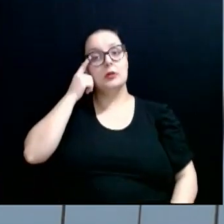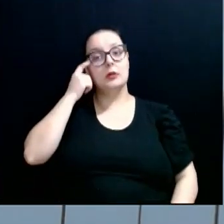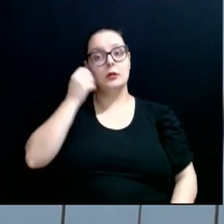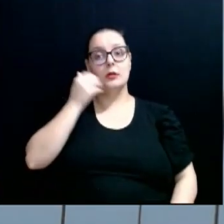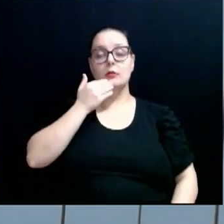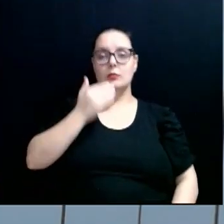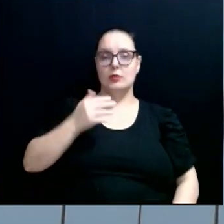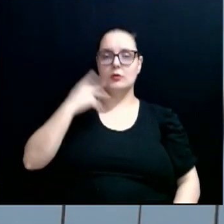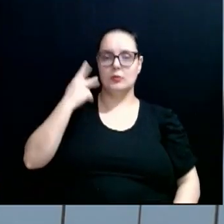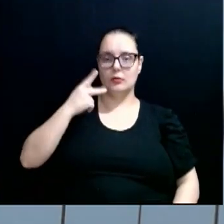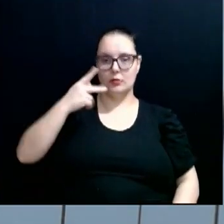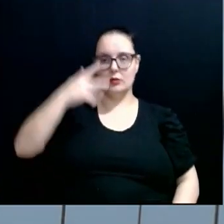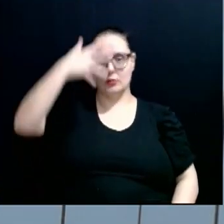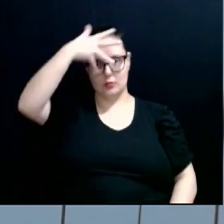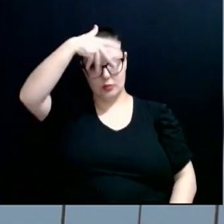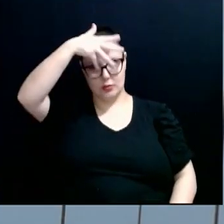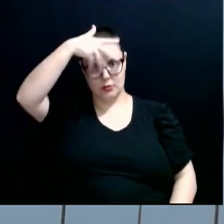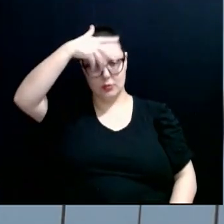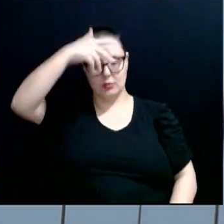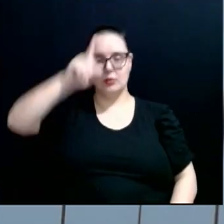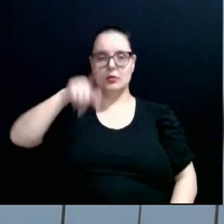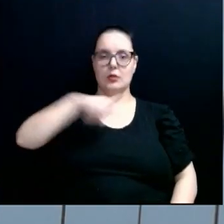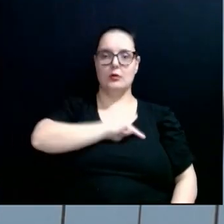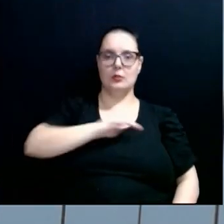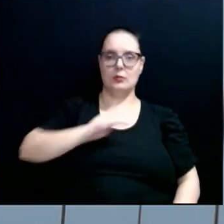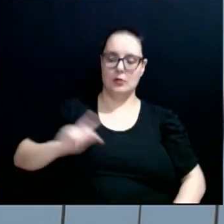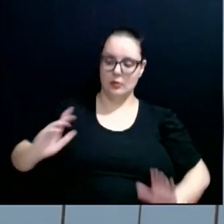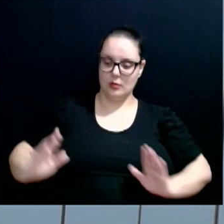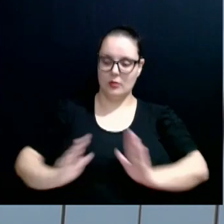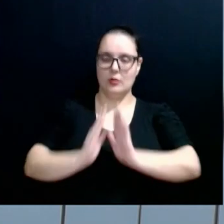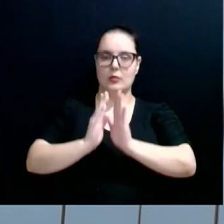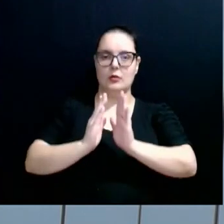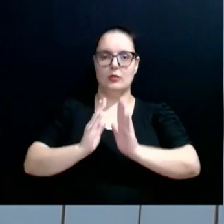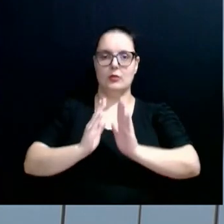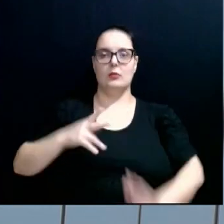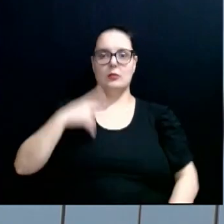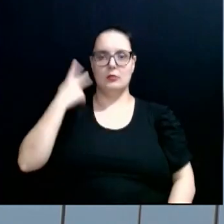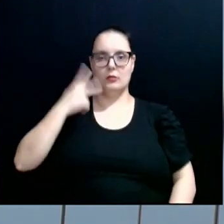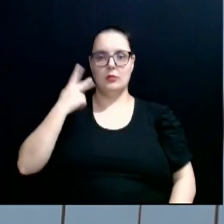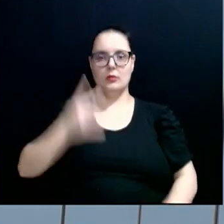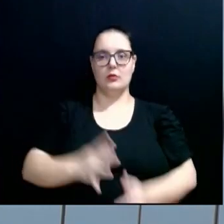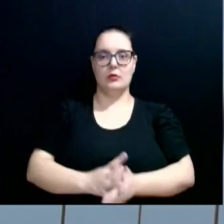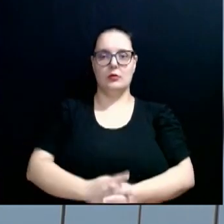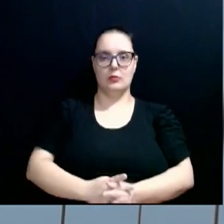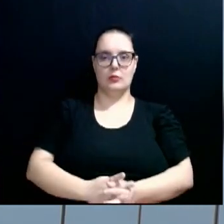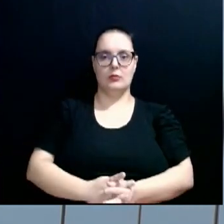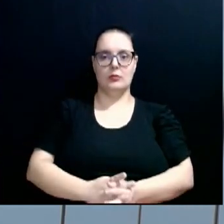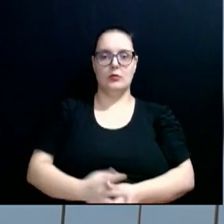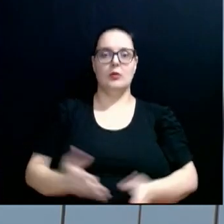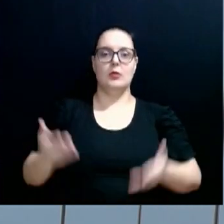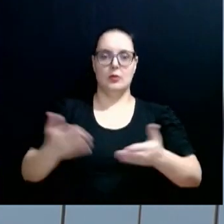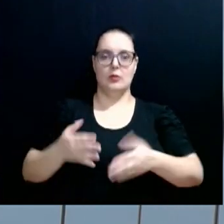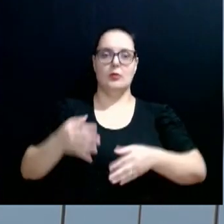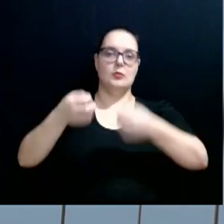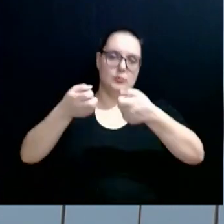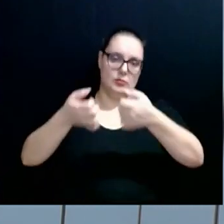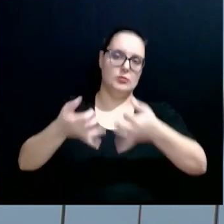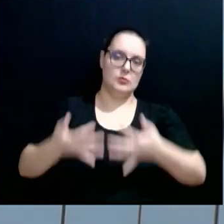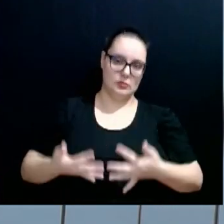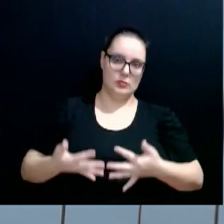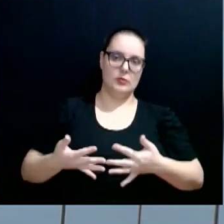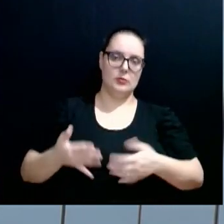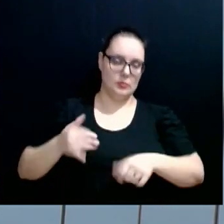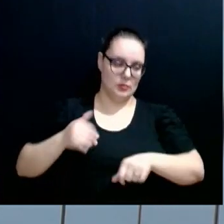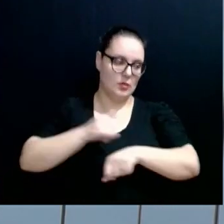da Farmadic, que é o presidente dessa frente parlamentar, e que hoje também justifico a ausência dele aqui